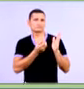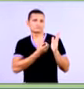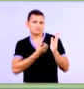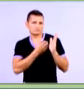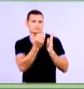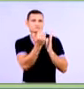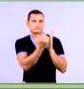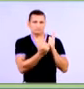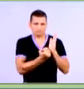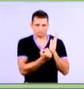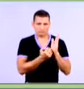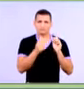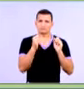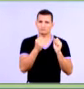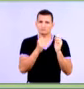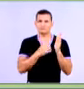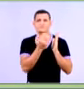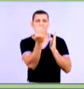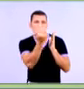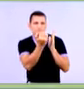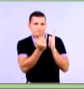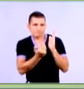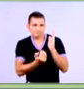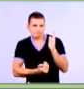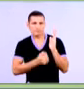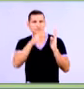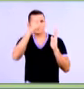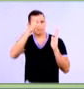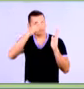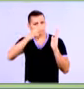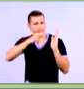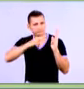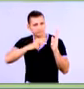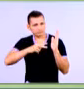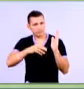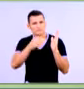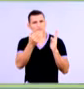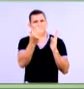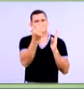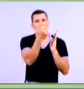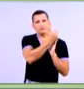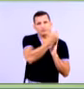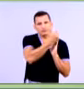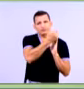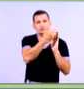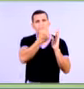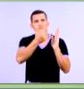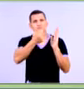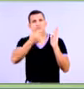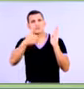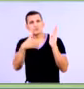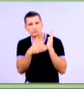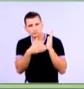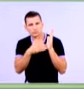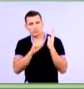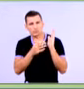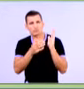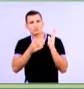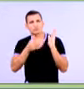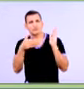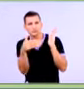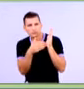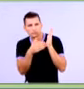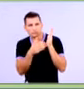numa lista, percorrer uma lista, olha, eu quero percorrer do último para o início, ou do início para o final,